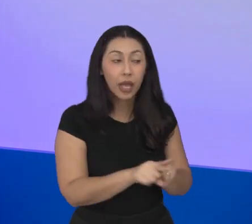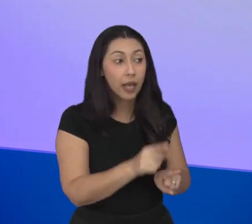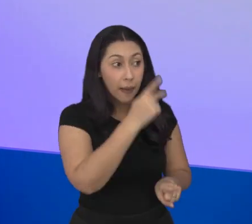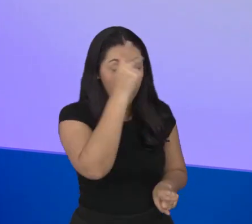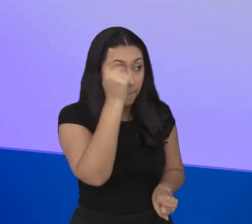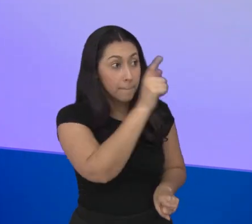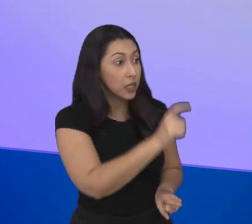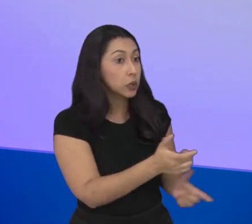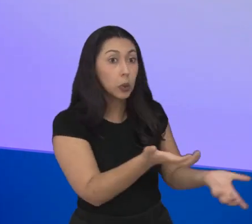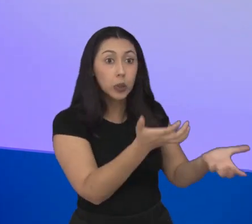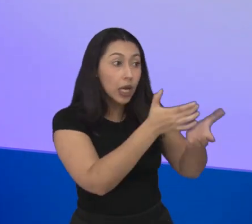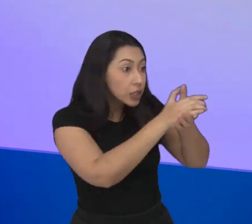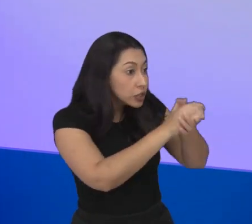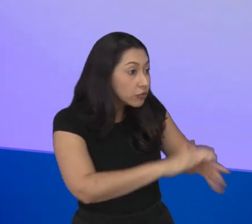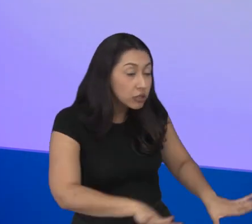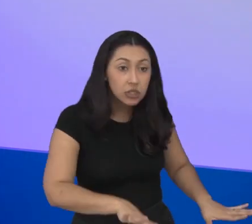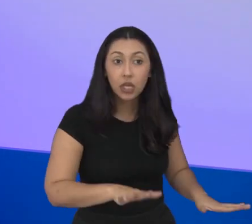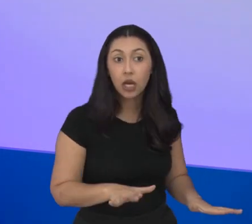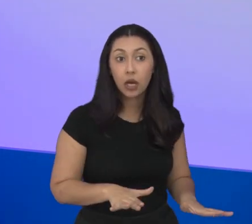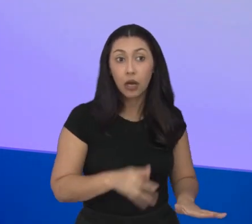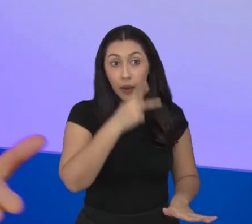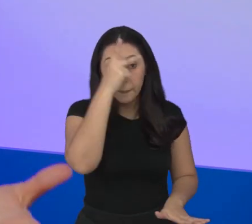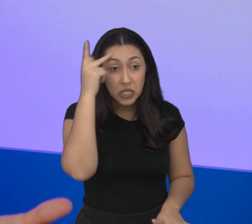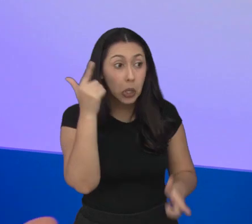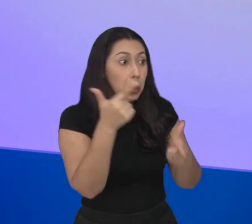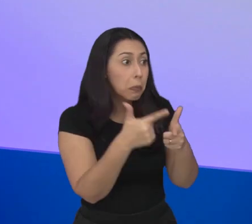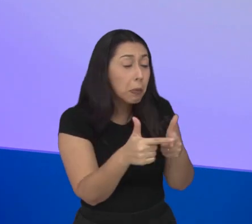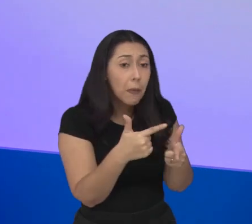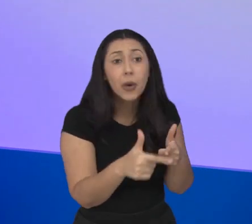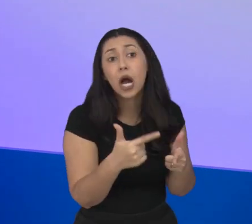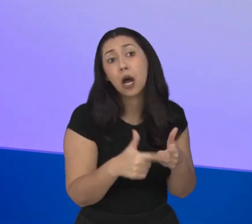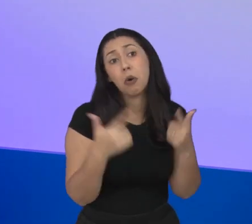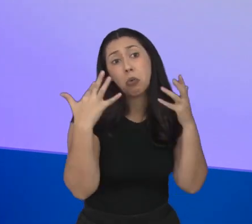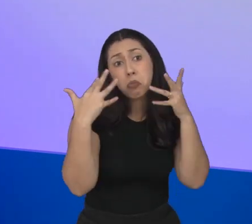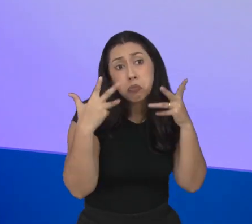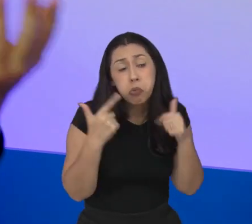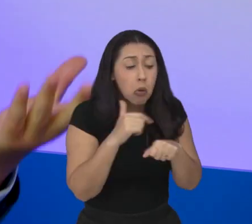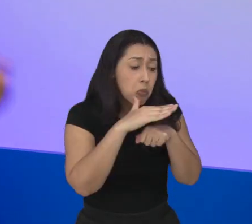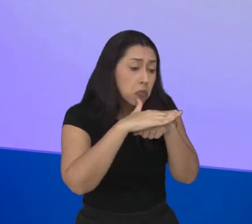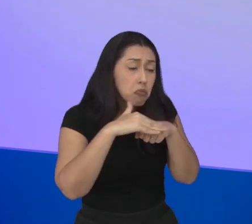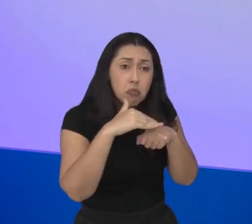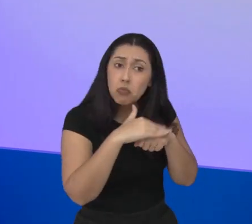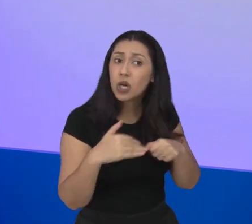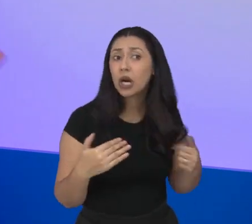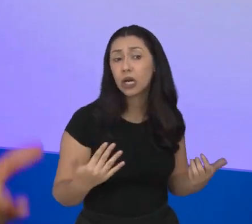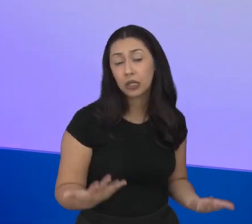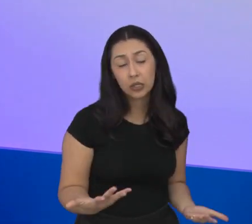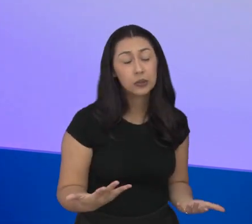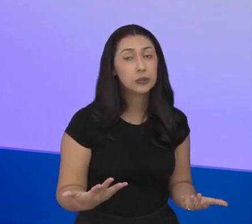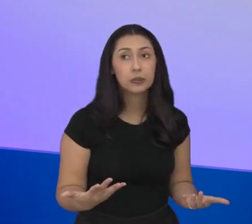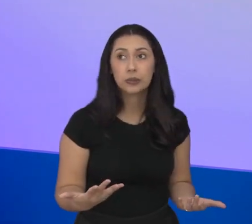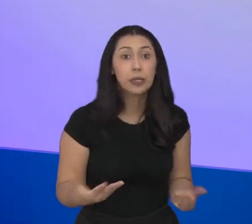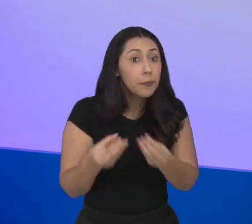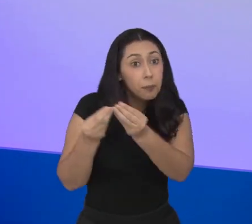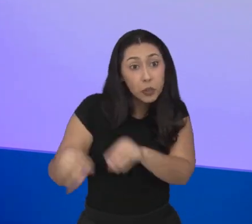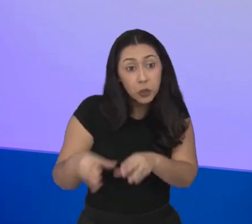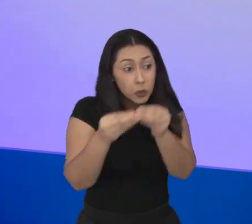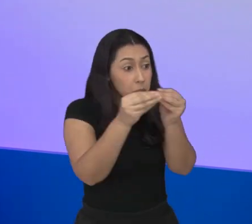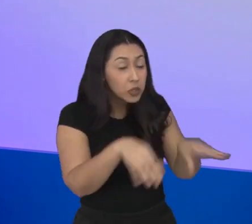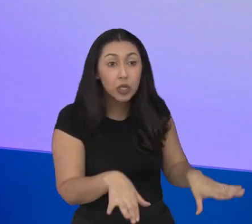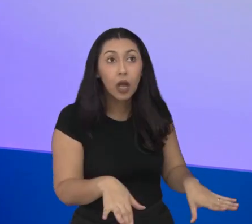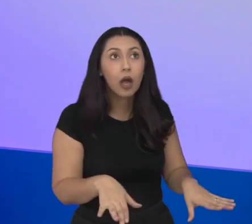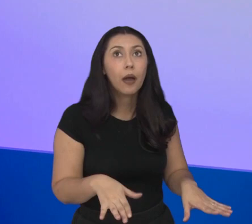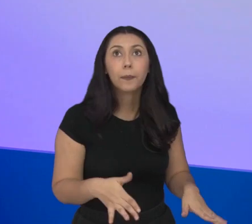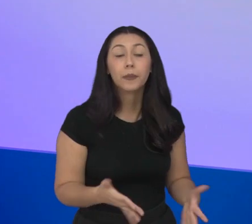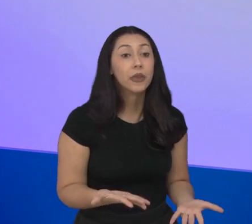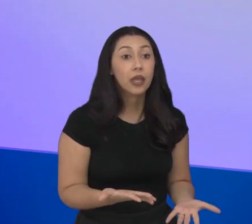exemplo, querem se divorciar unilateralmente, as pessoas que estão tendo problemas com seus animais de estimação e estão sendo consideradas dentro de um processo como um objeto, as